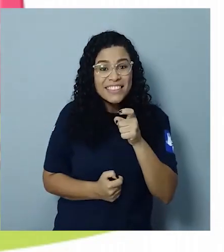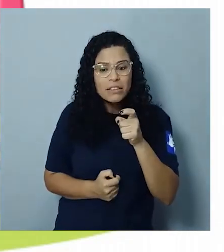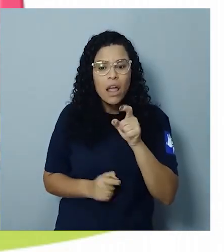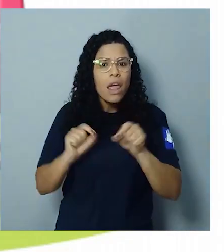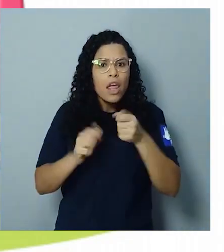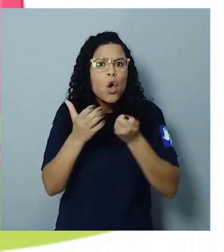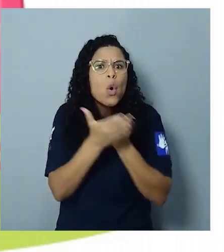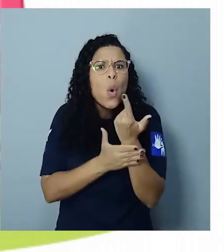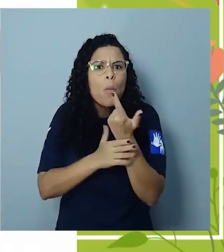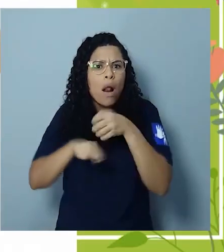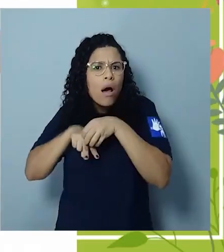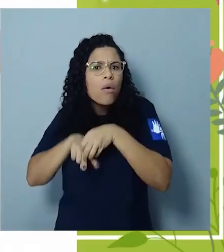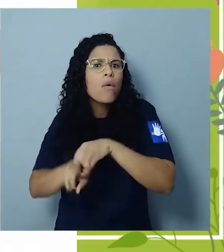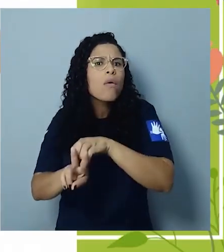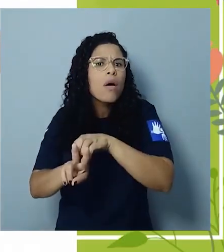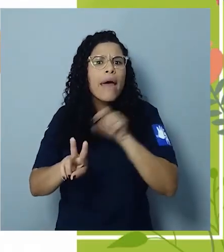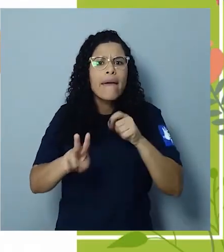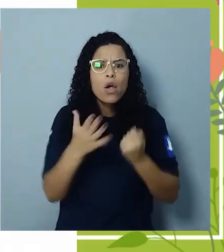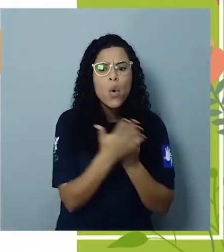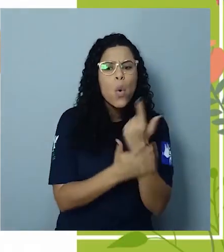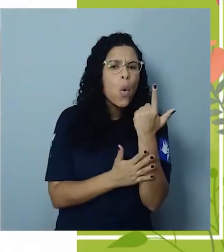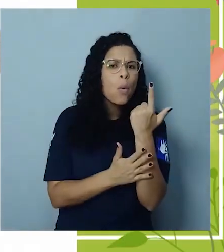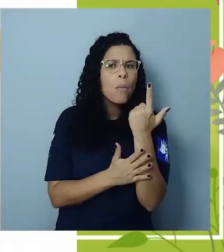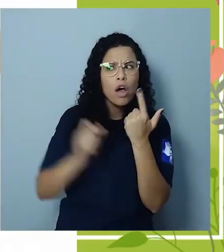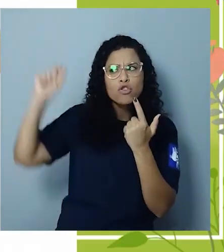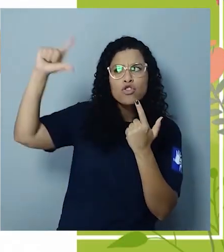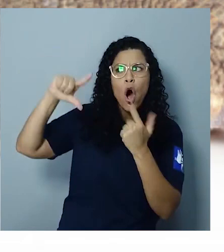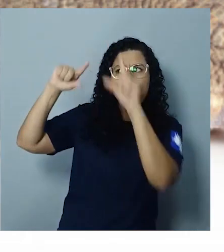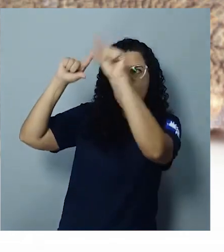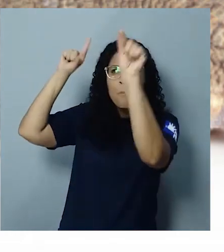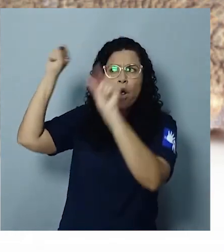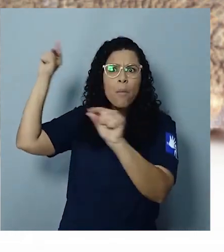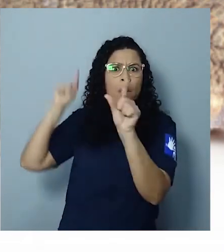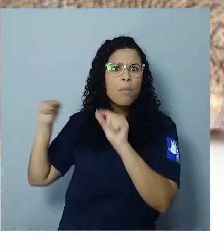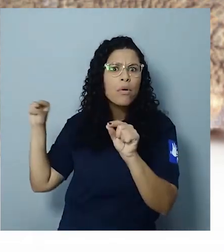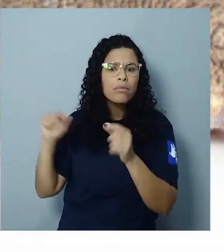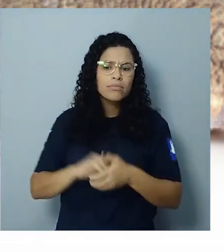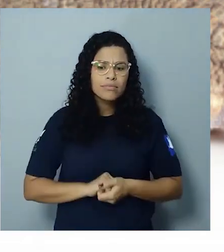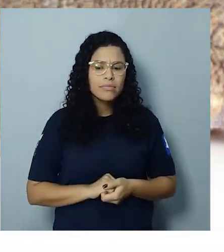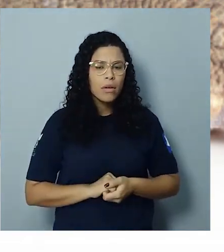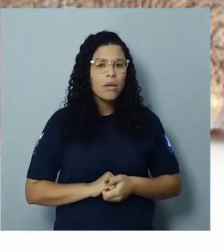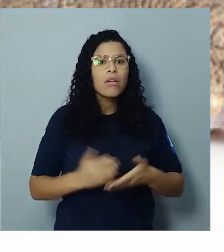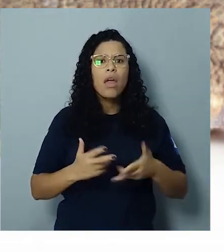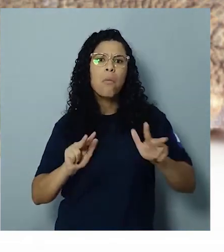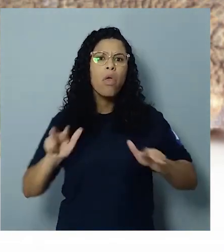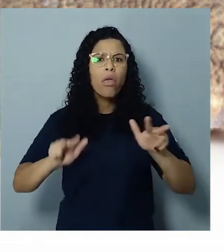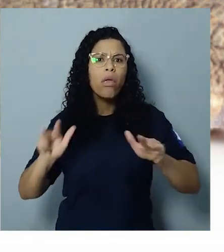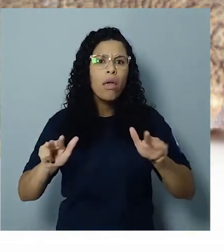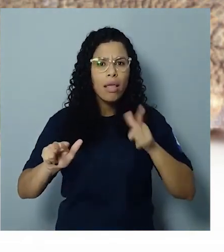compra este caracol e quem me compra um raio de sol um lagarto entre o muro EA hera